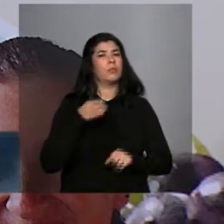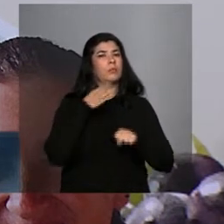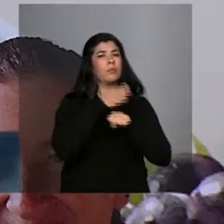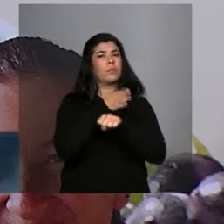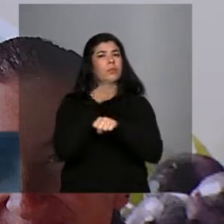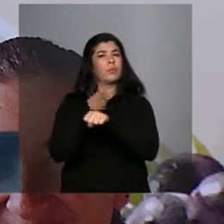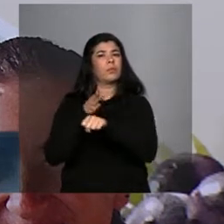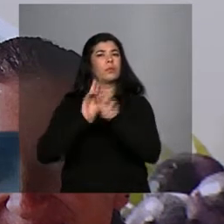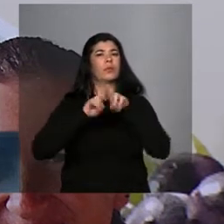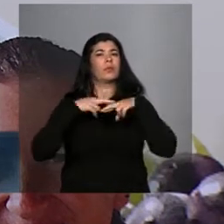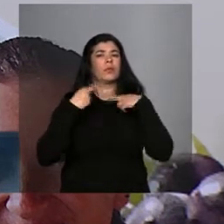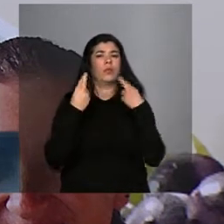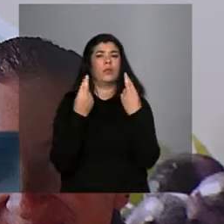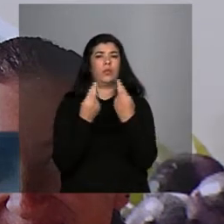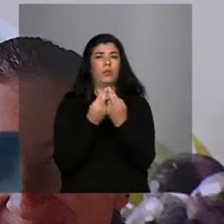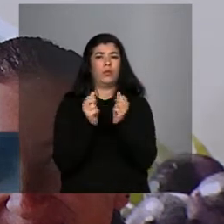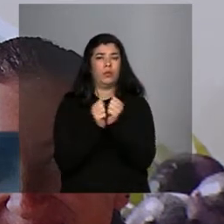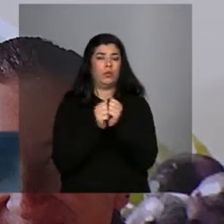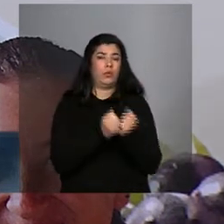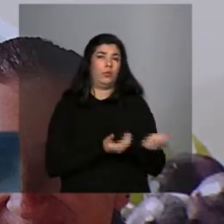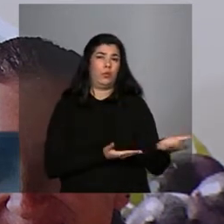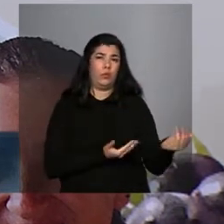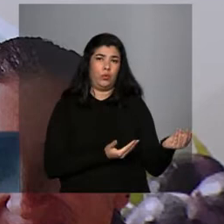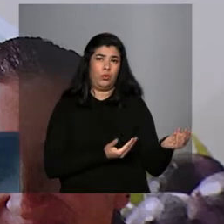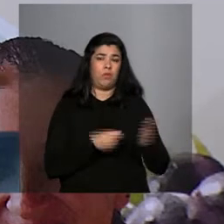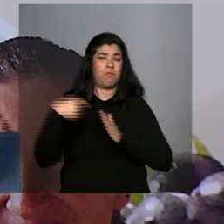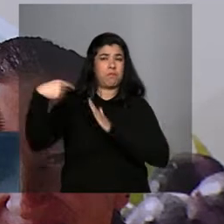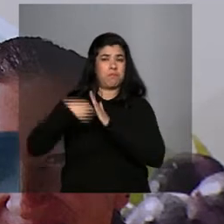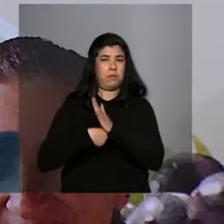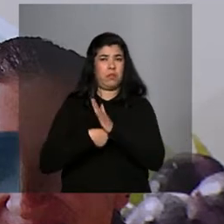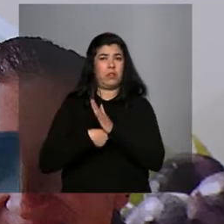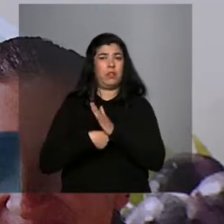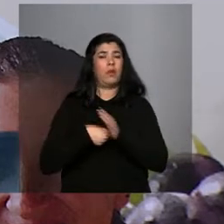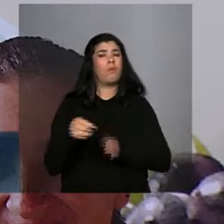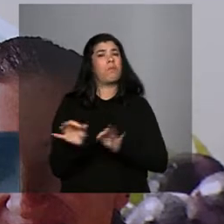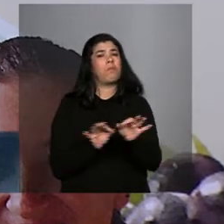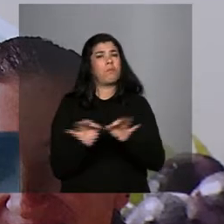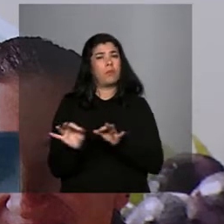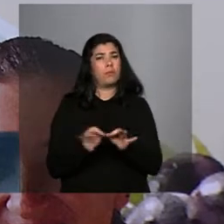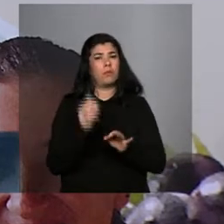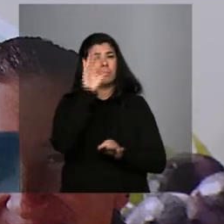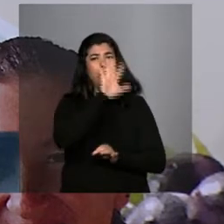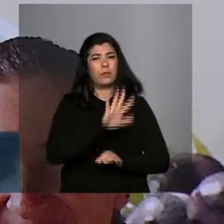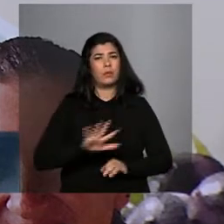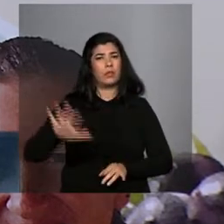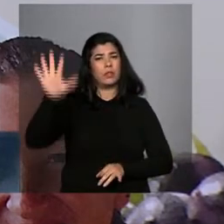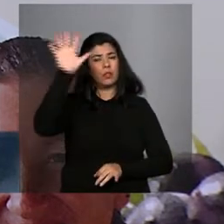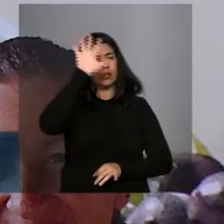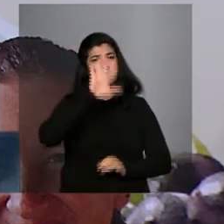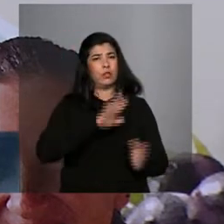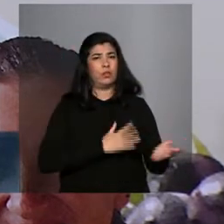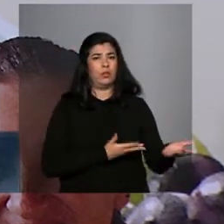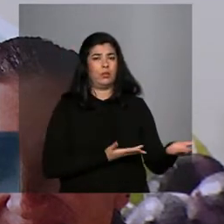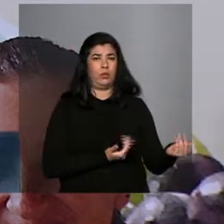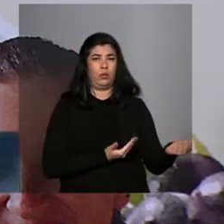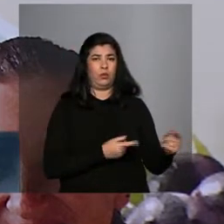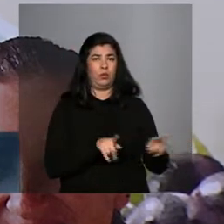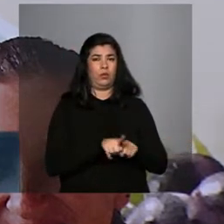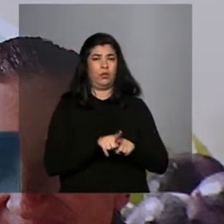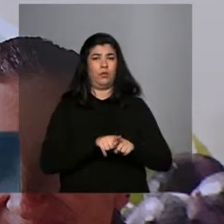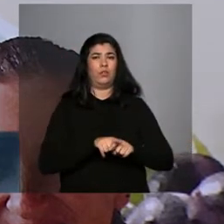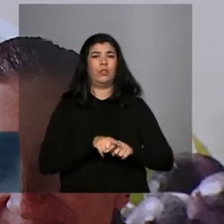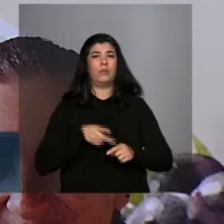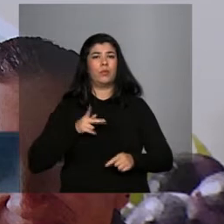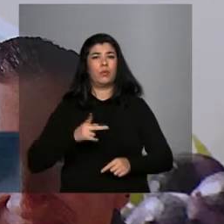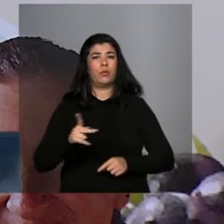nas reuniões com os jovens, eles demandam o Plano Nacional de Juventude e Sucessão